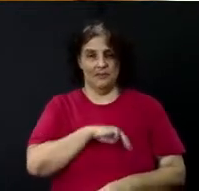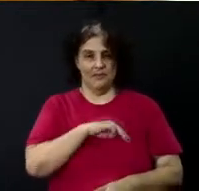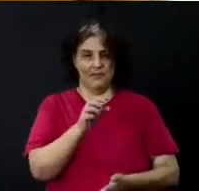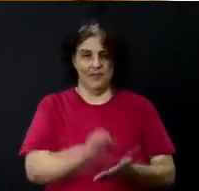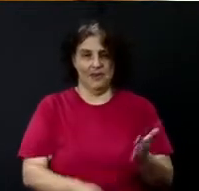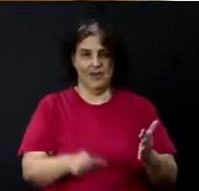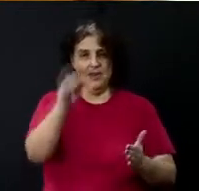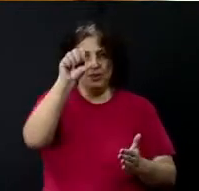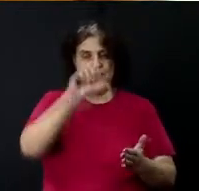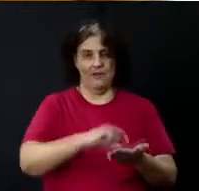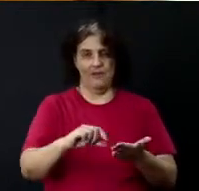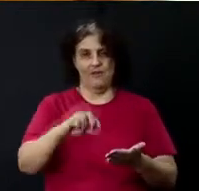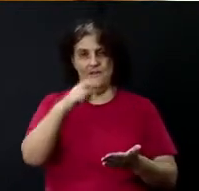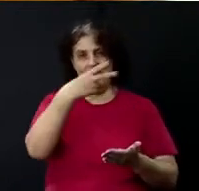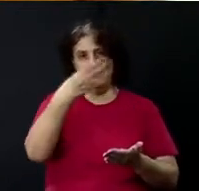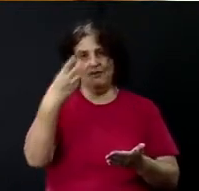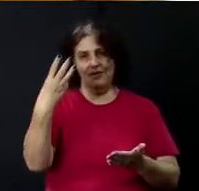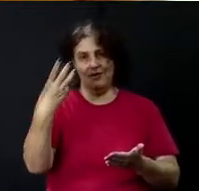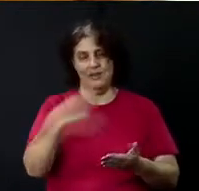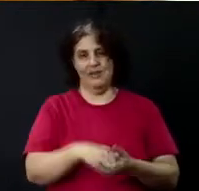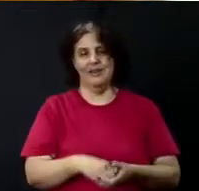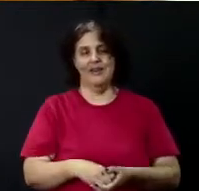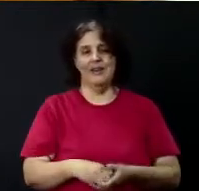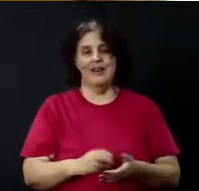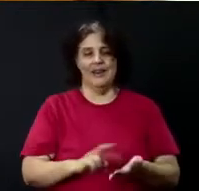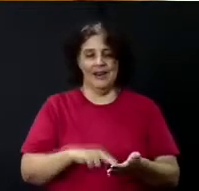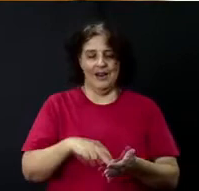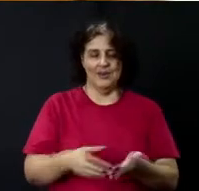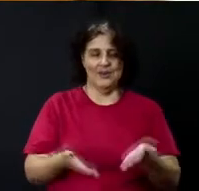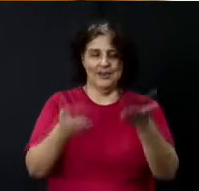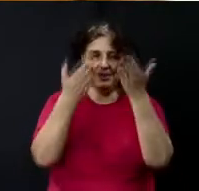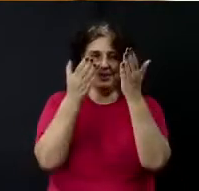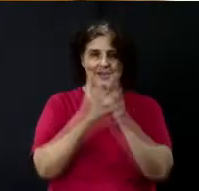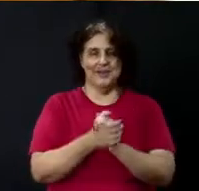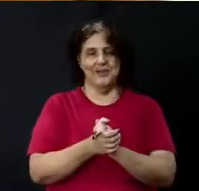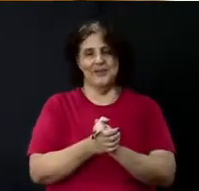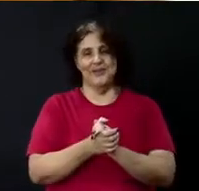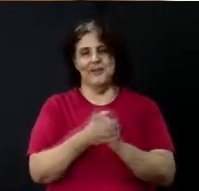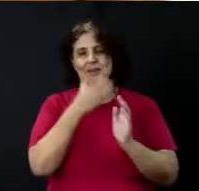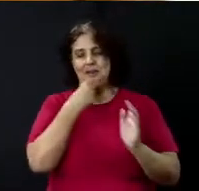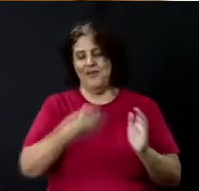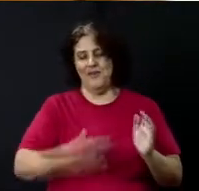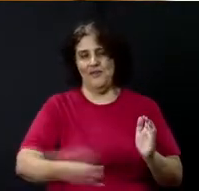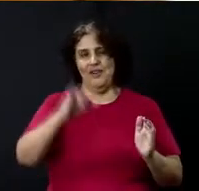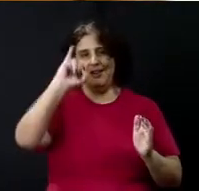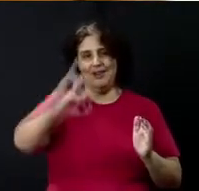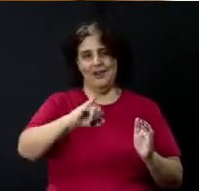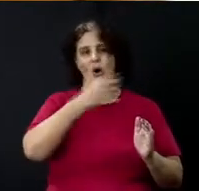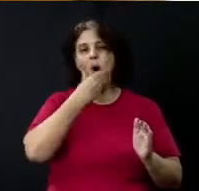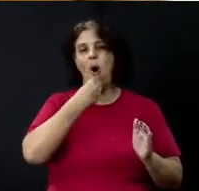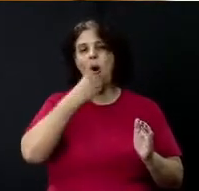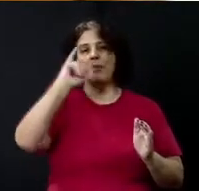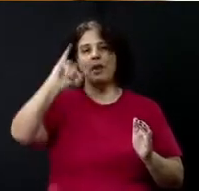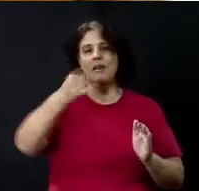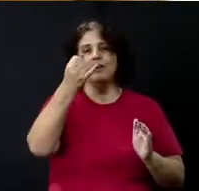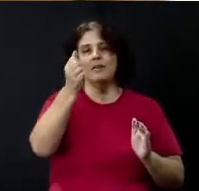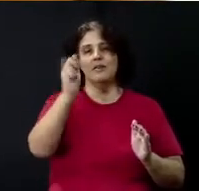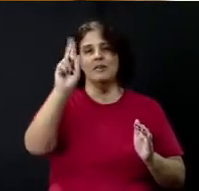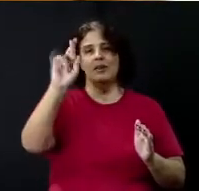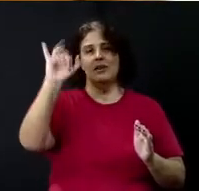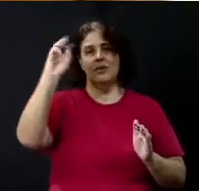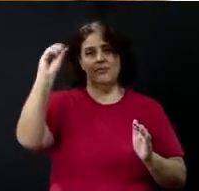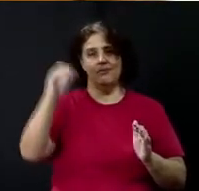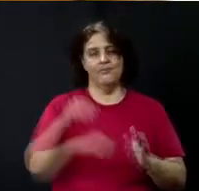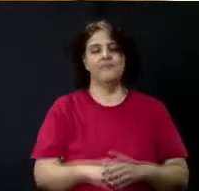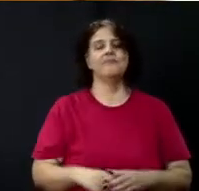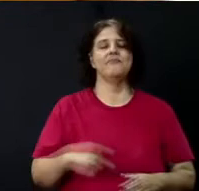9:23, a ressurreição da filha de Jairo. João 11, a ressurreição de Lázaro, que nós vamos